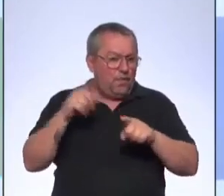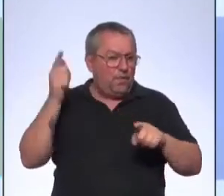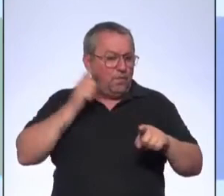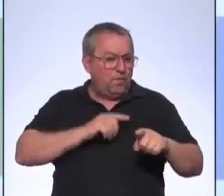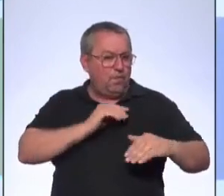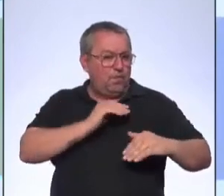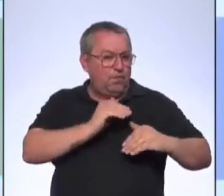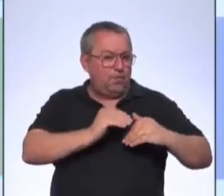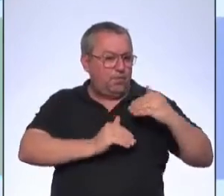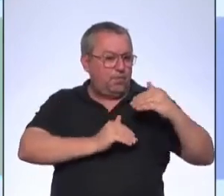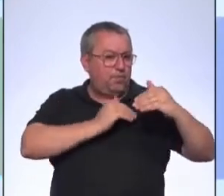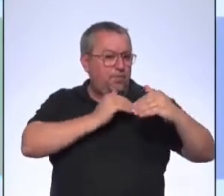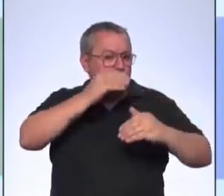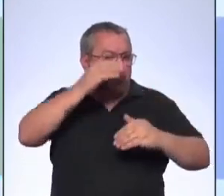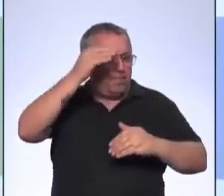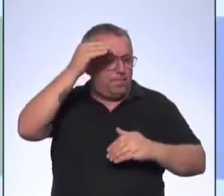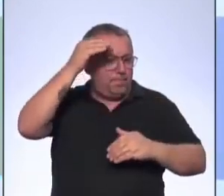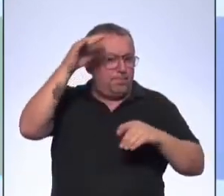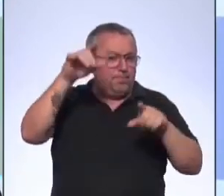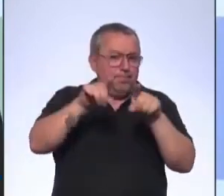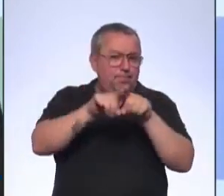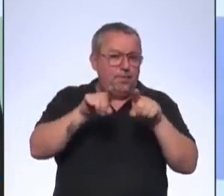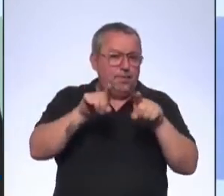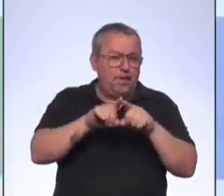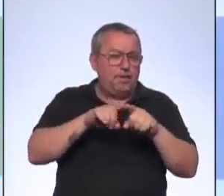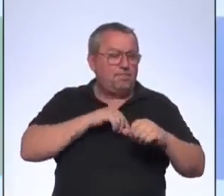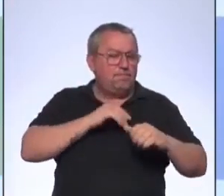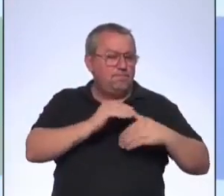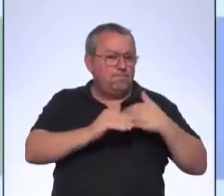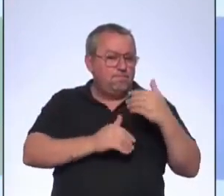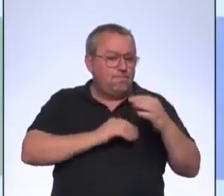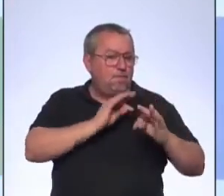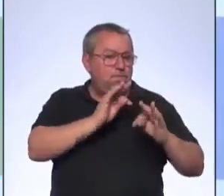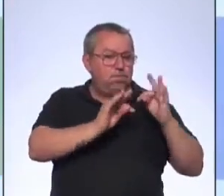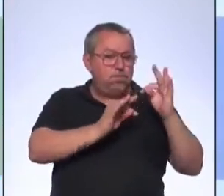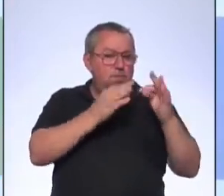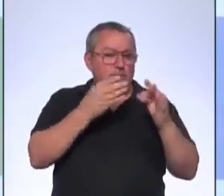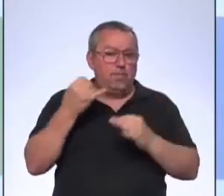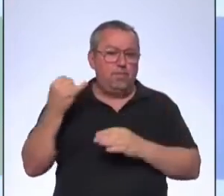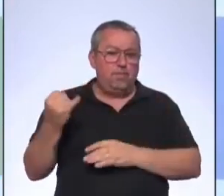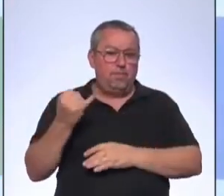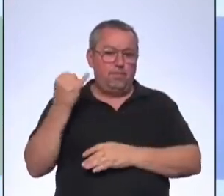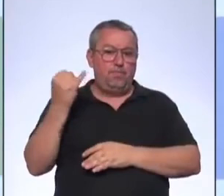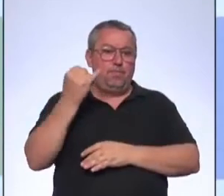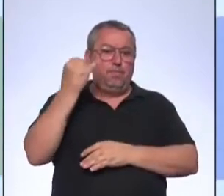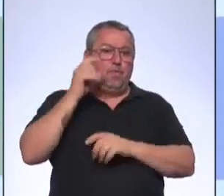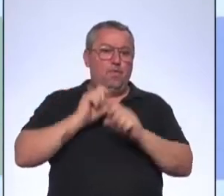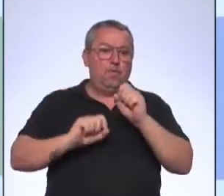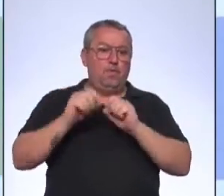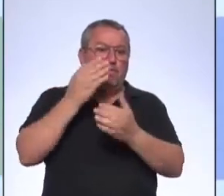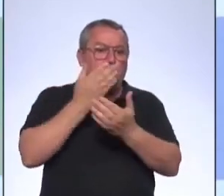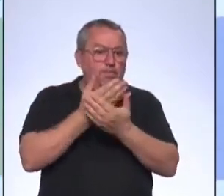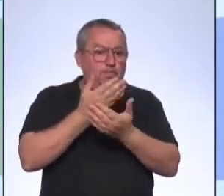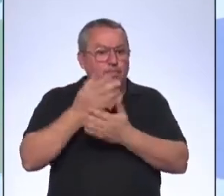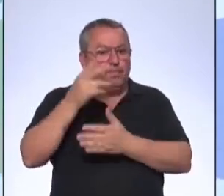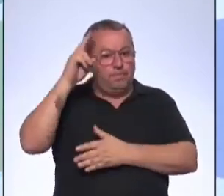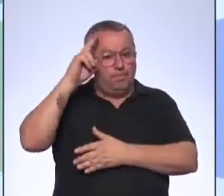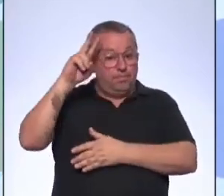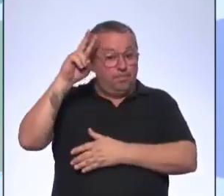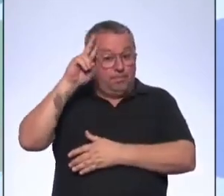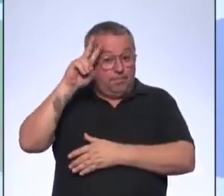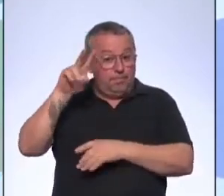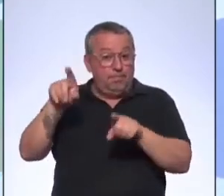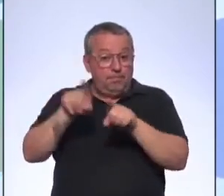construíram saberes e desenvolveram técnicas muito importantes para o estudo da história